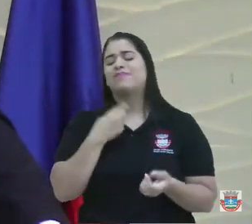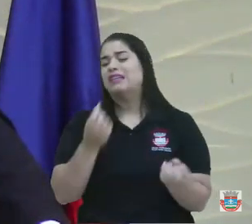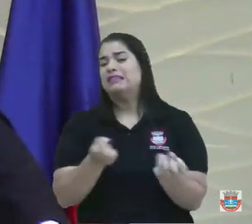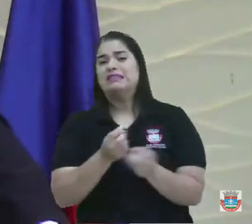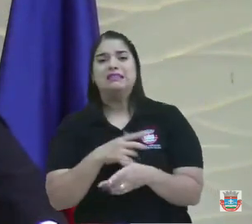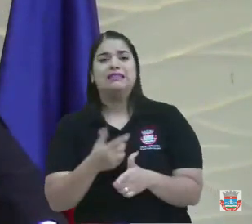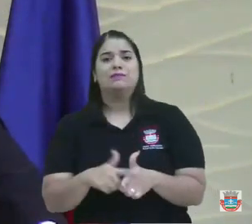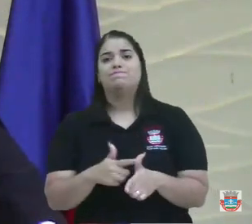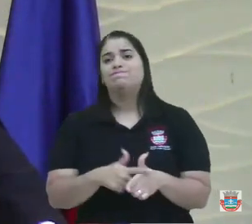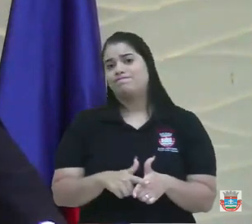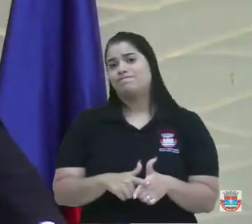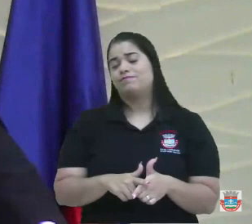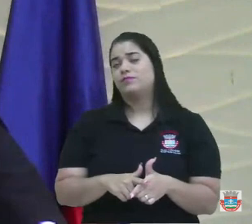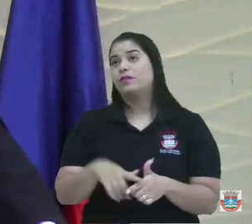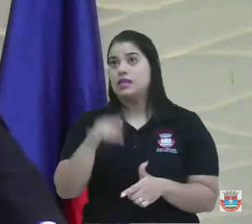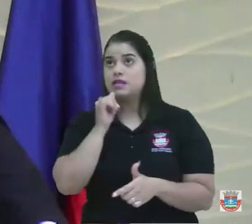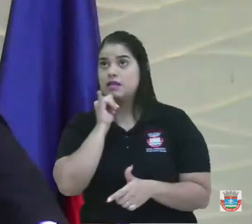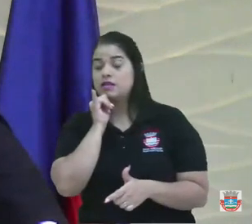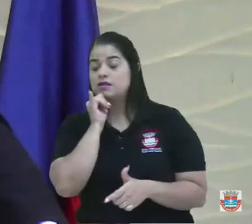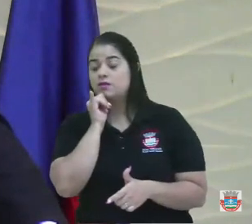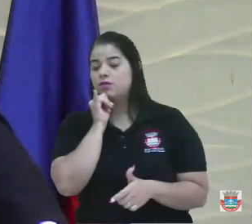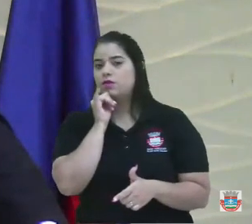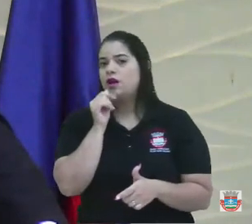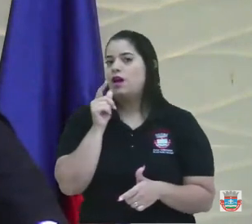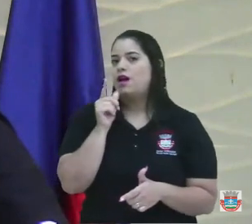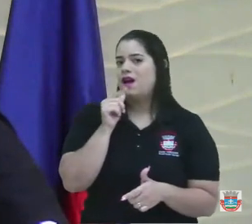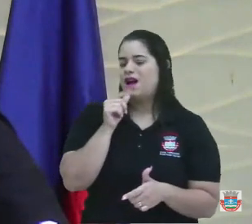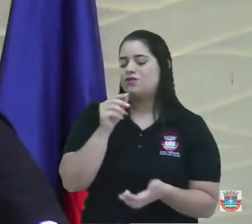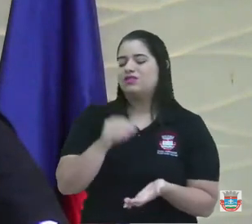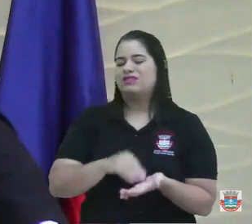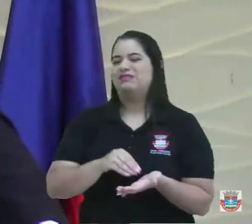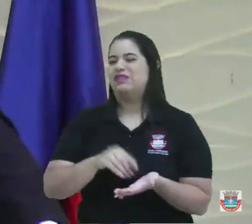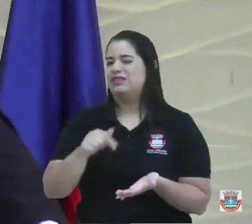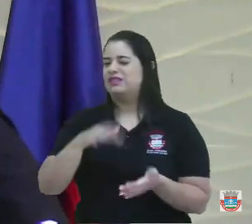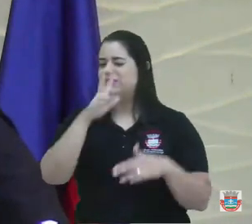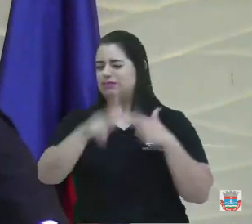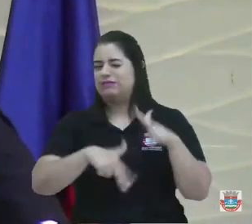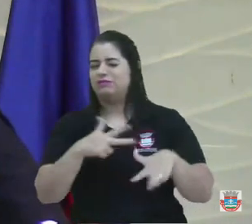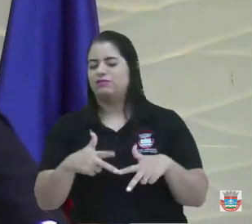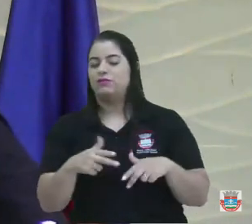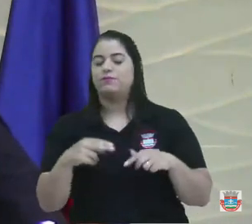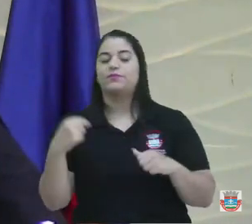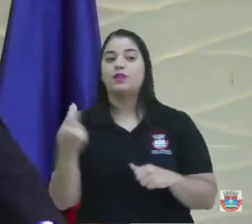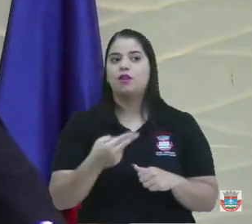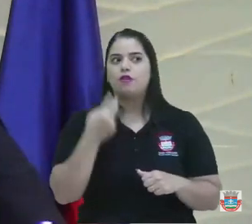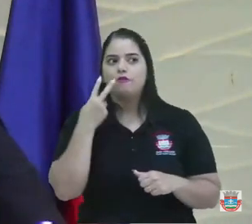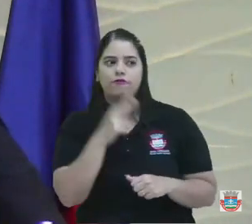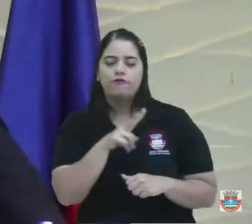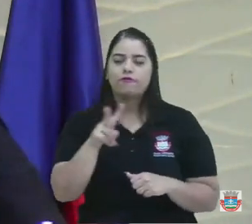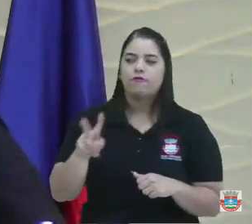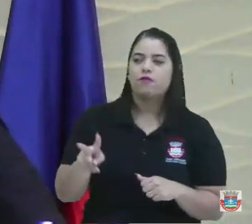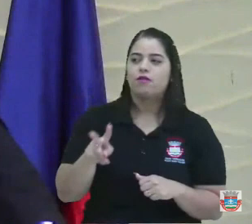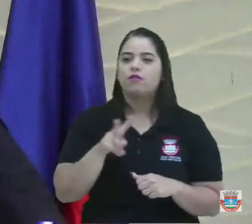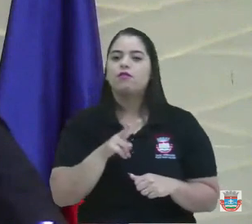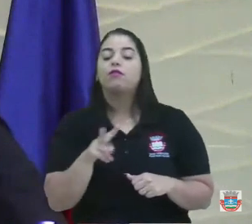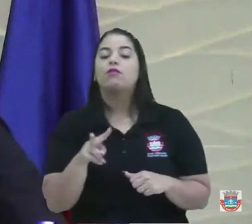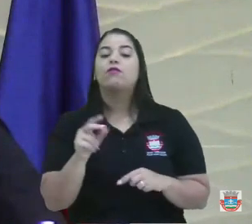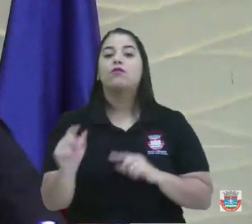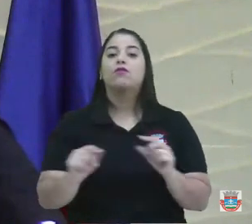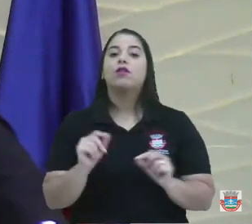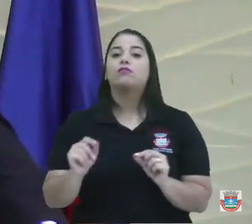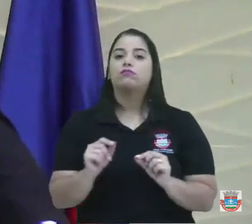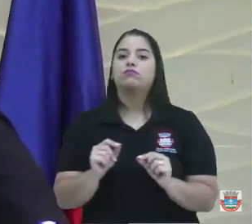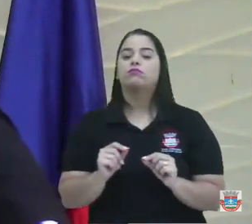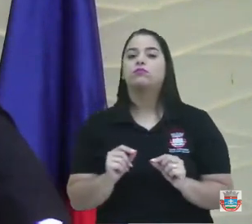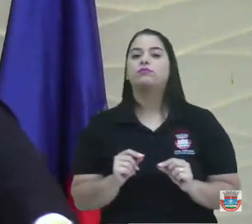questão do abastecimento de água para o nosso município. A gente tem acompanhado bem de perto essa questão, o quanto tem